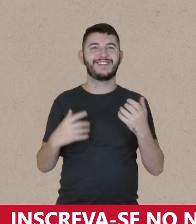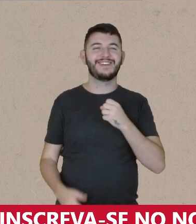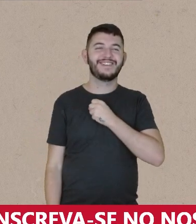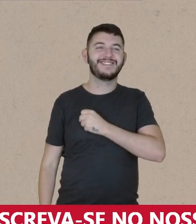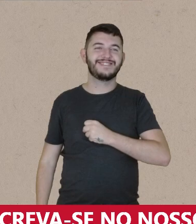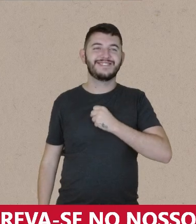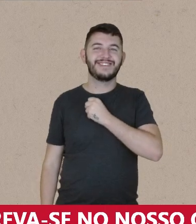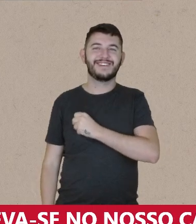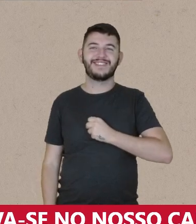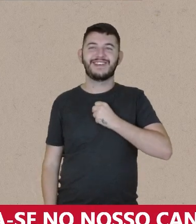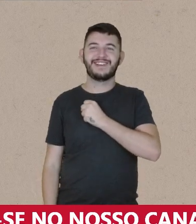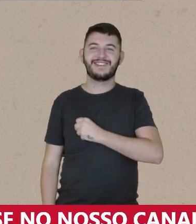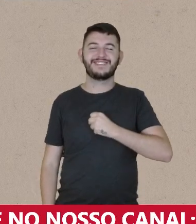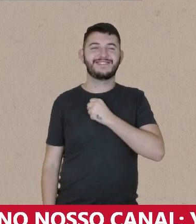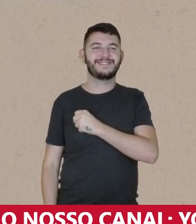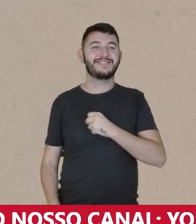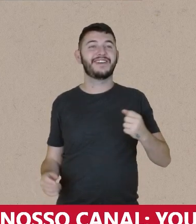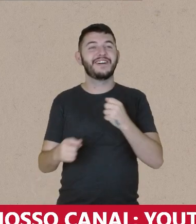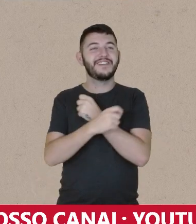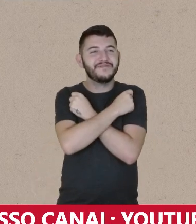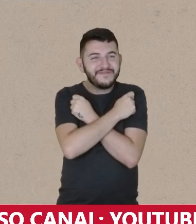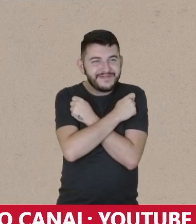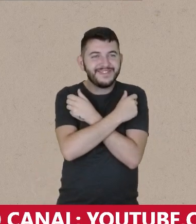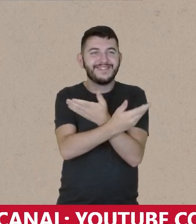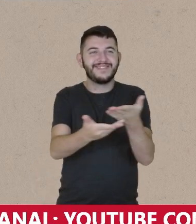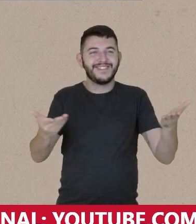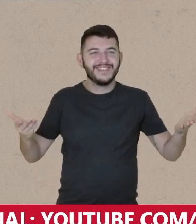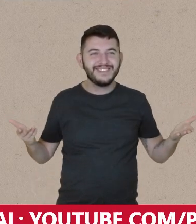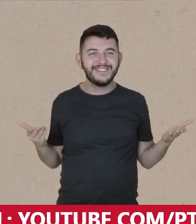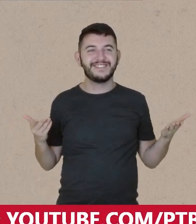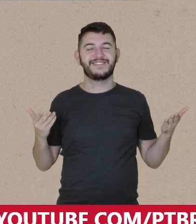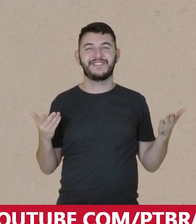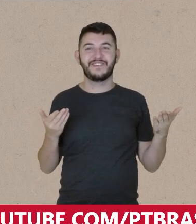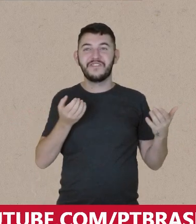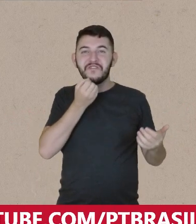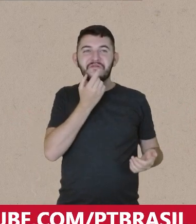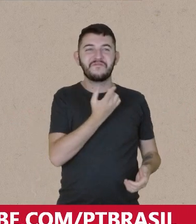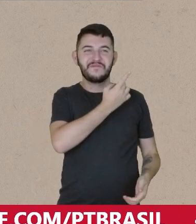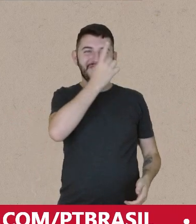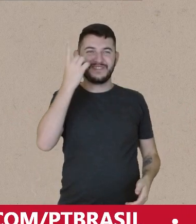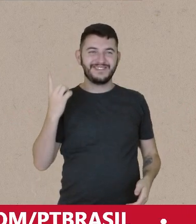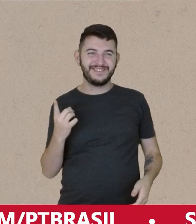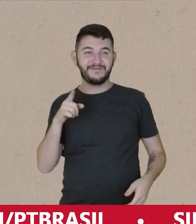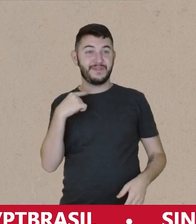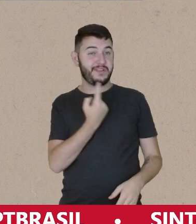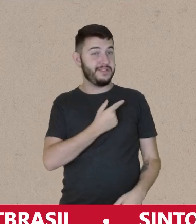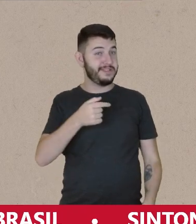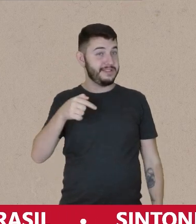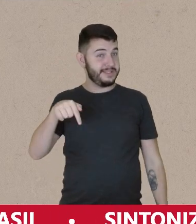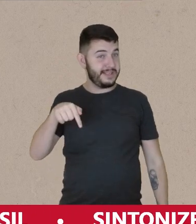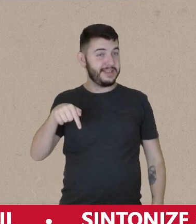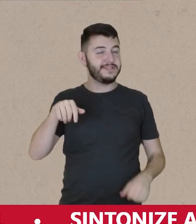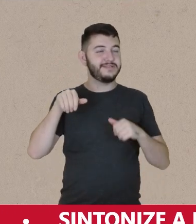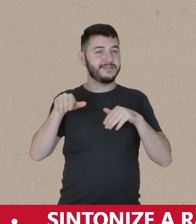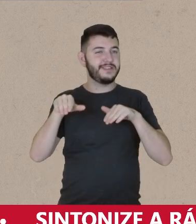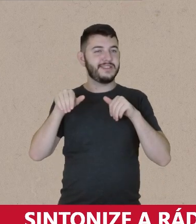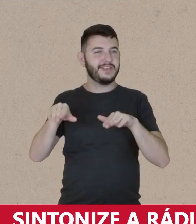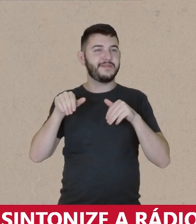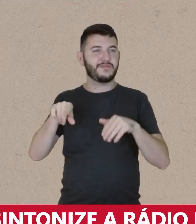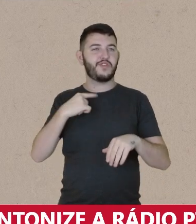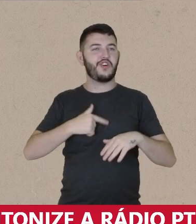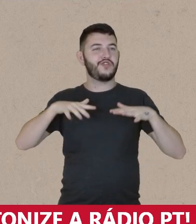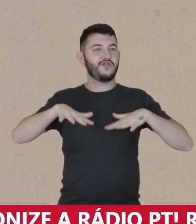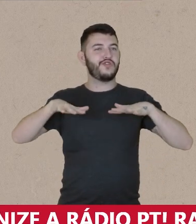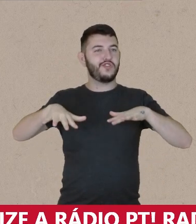dele, viu? Grande abraço para todos e todas. Um bom dia para nós. E 7 de setembro, às ruas, ao combate.